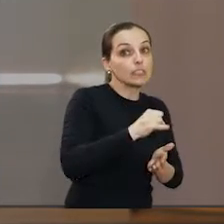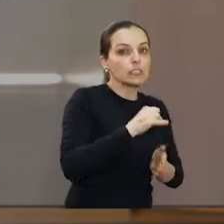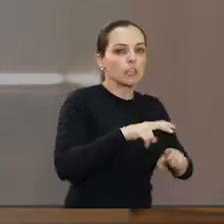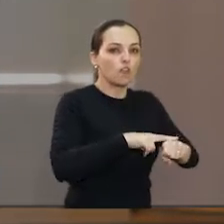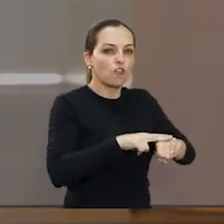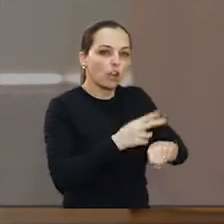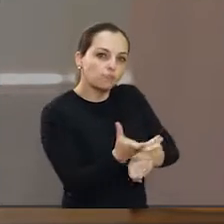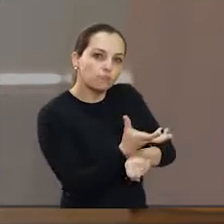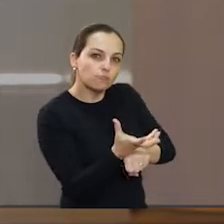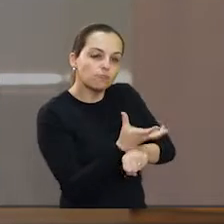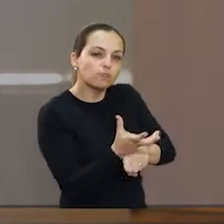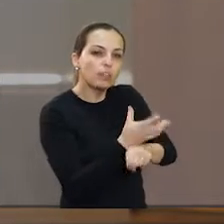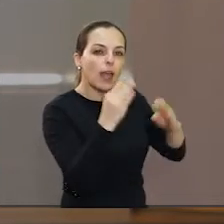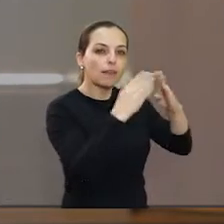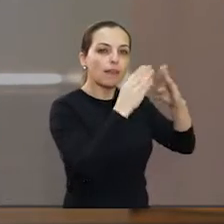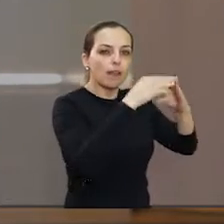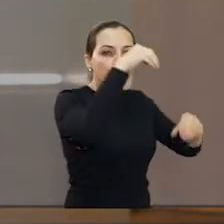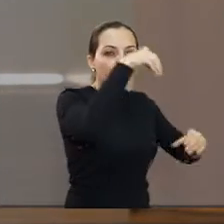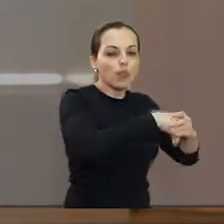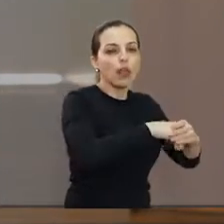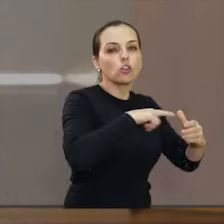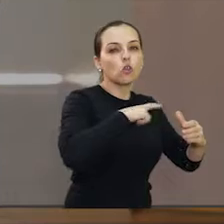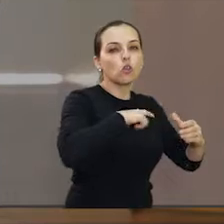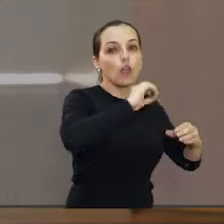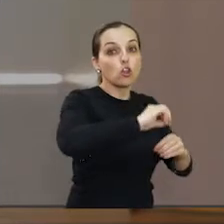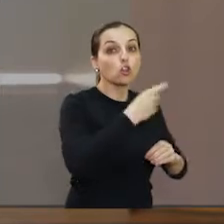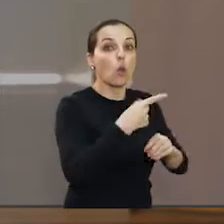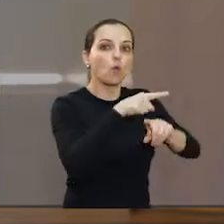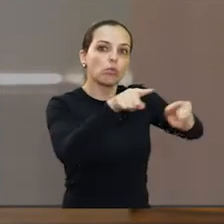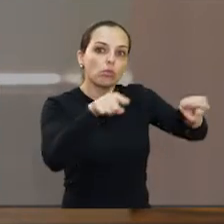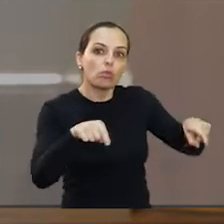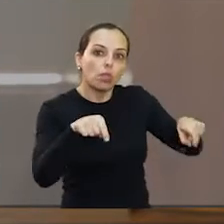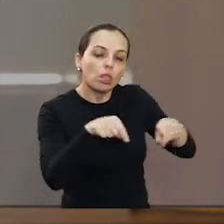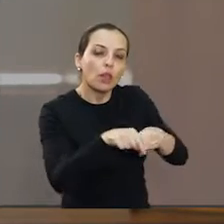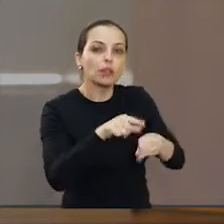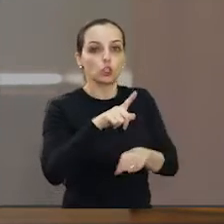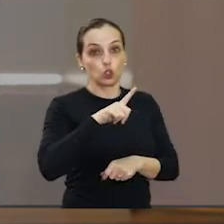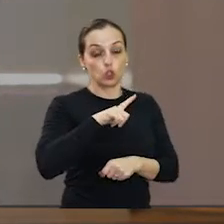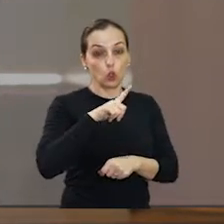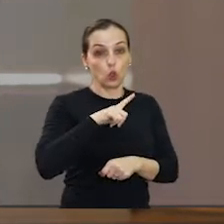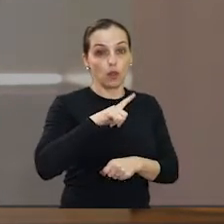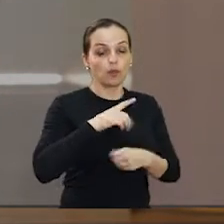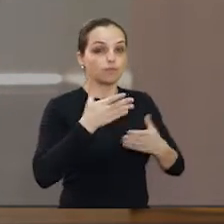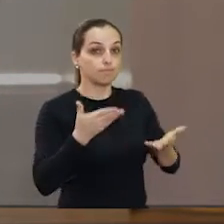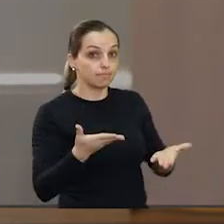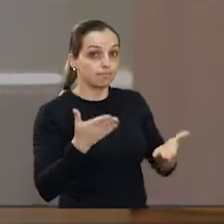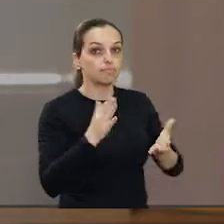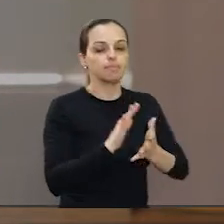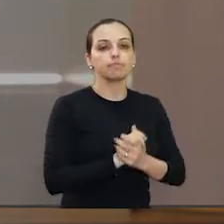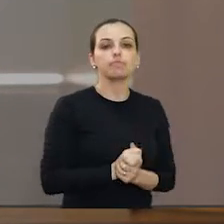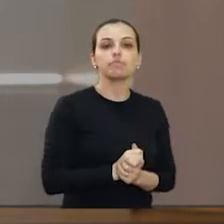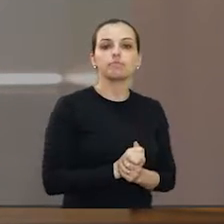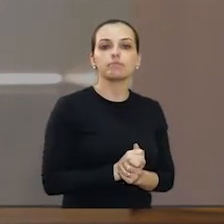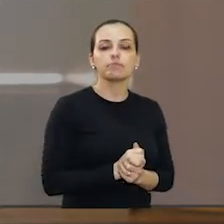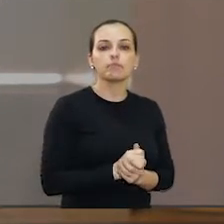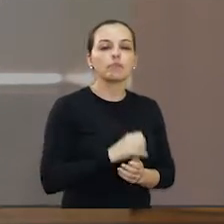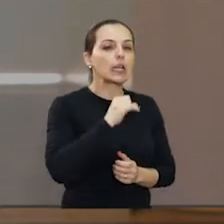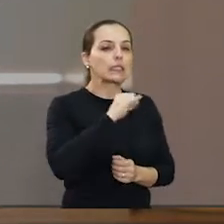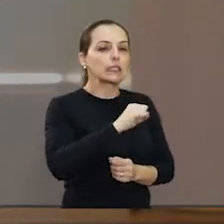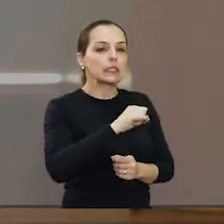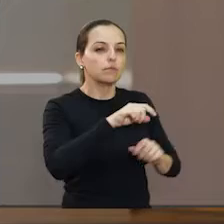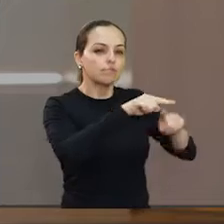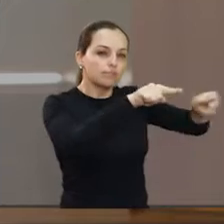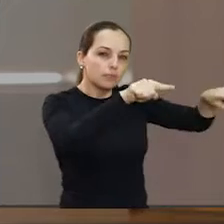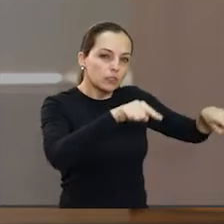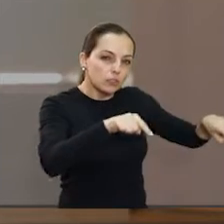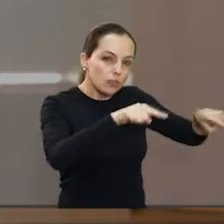dele? Ele busca dar descontos do IPTU para quem mantém alguma ação ambiental no seu lote, na sua